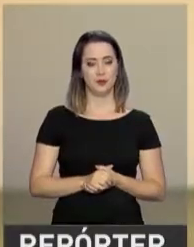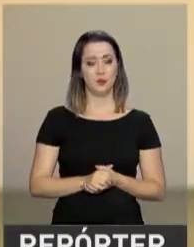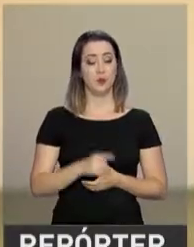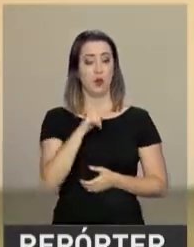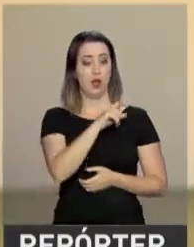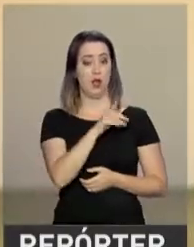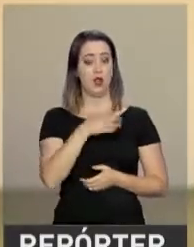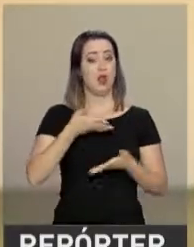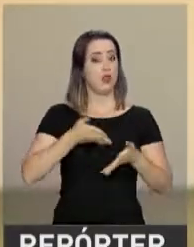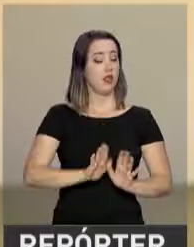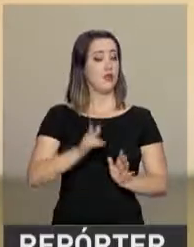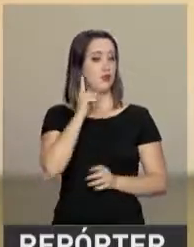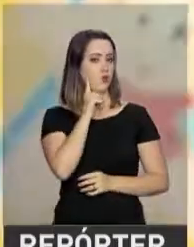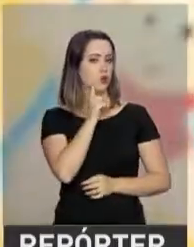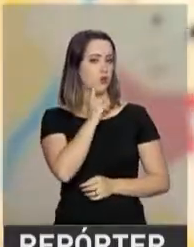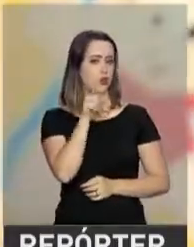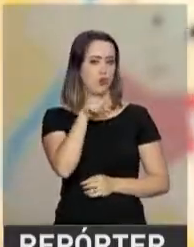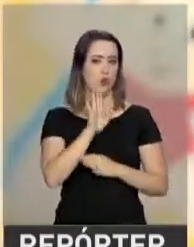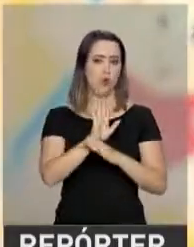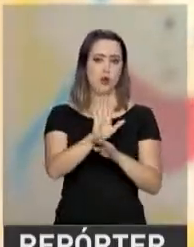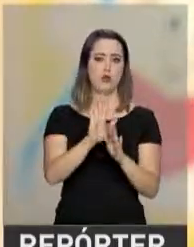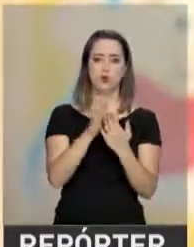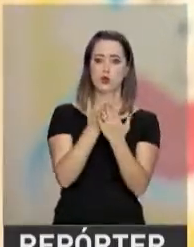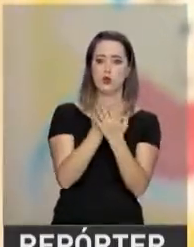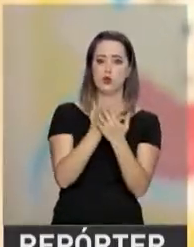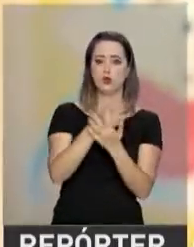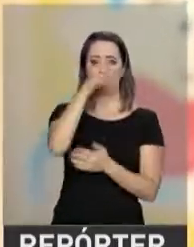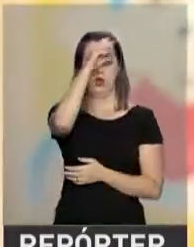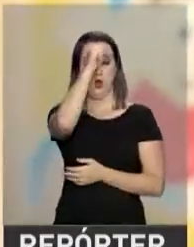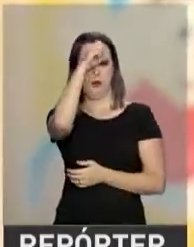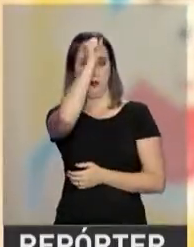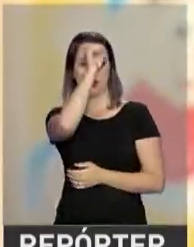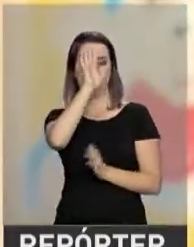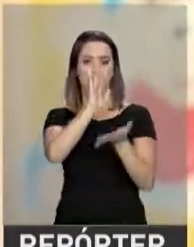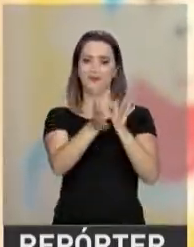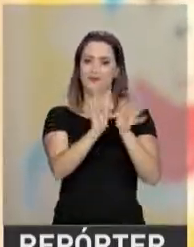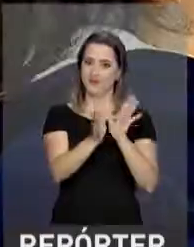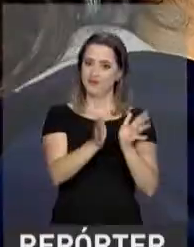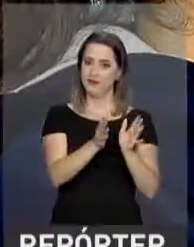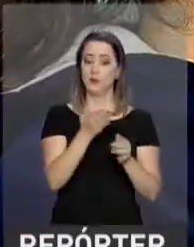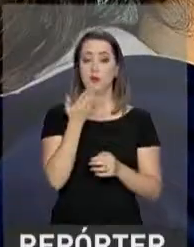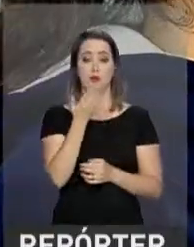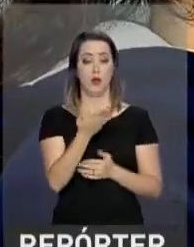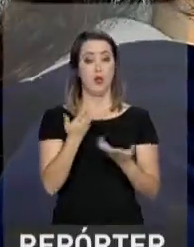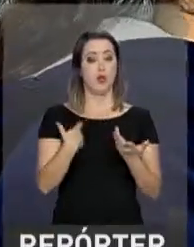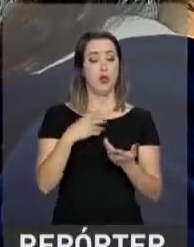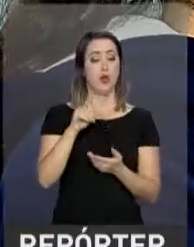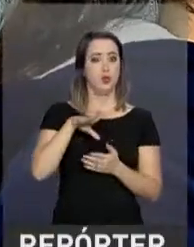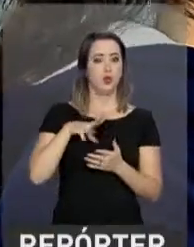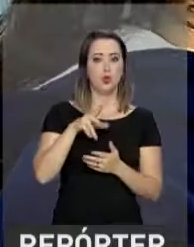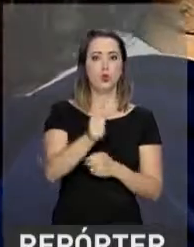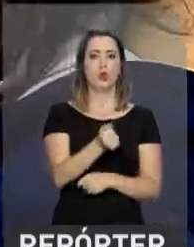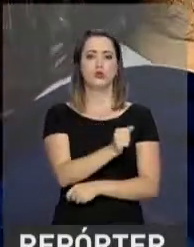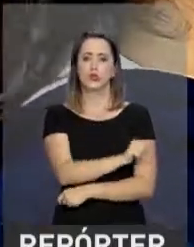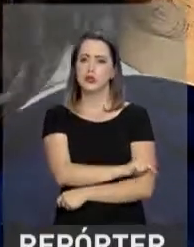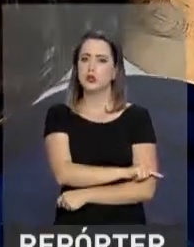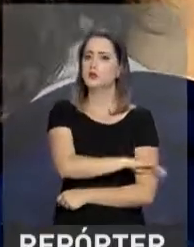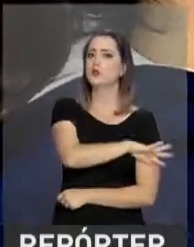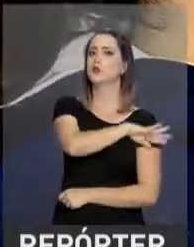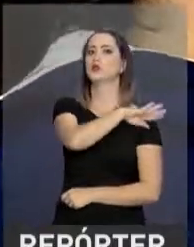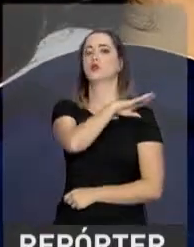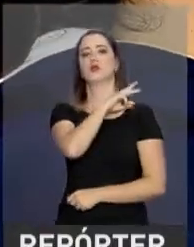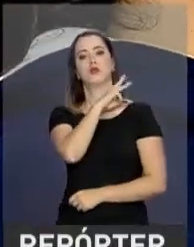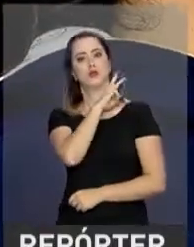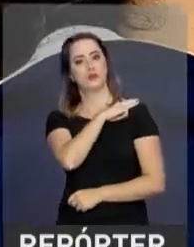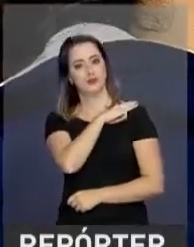fernanda nasceu surda com o apoio da escola aprendeu a língua brasileira de sinais e passou por todas as séries do ensino fundamental